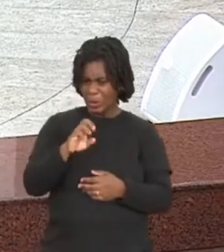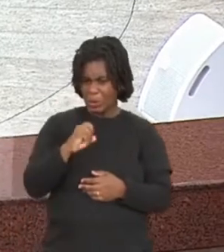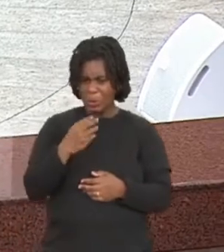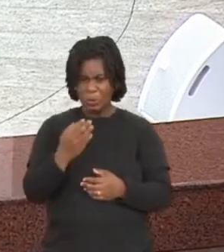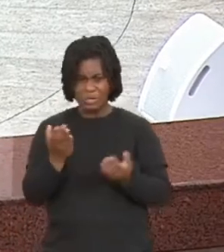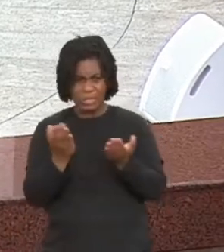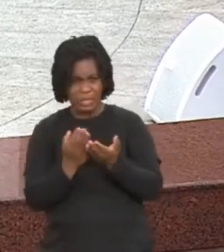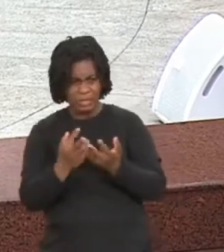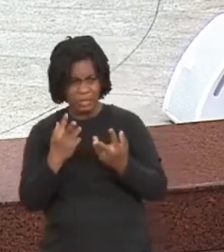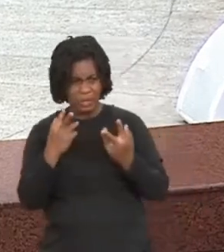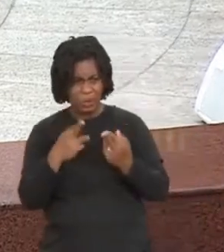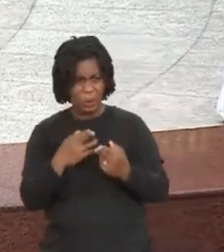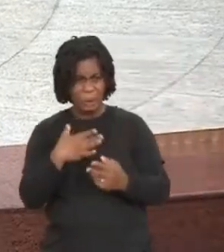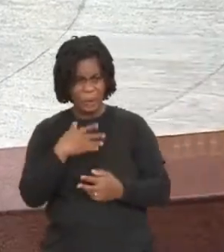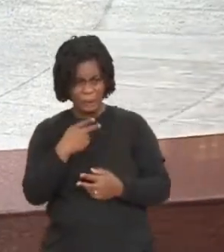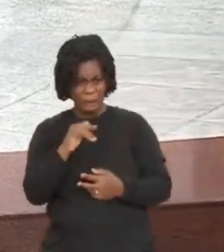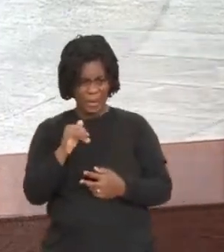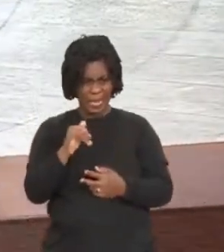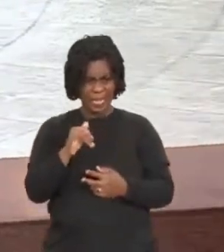testemunho.